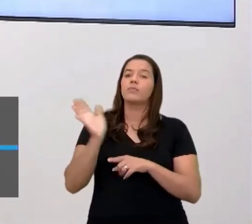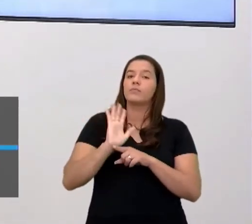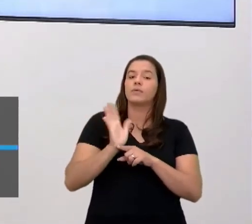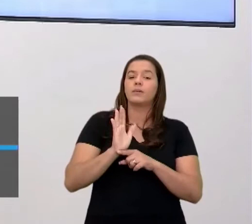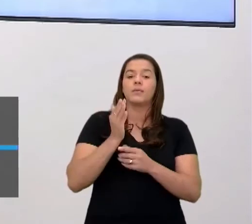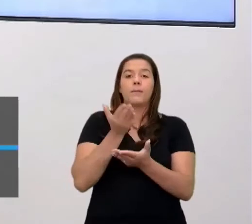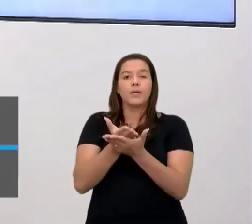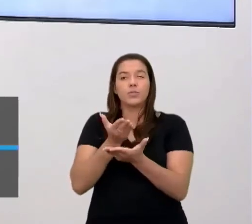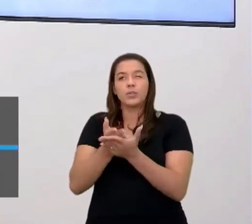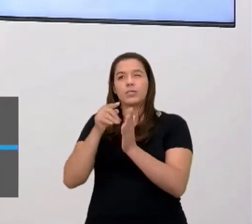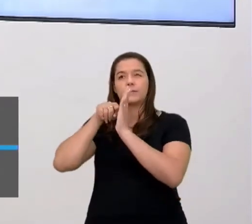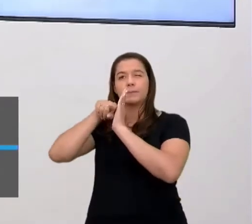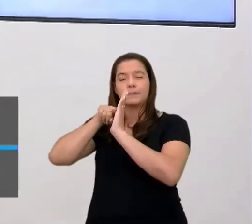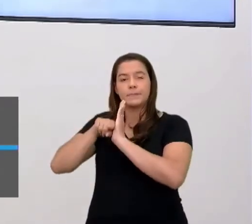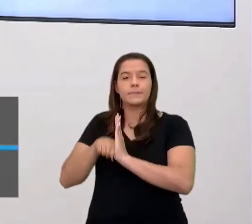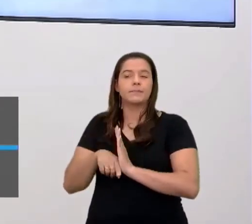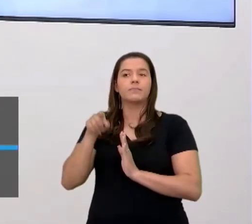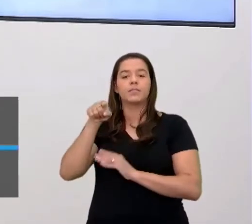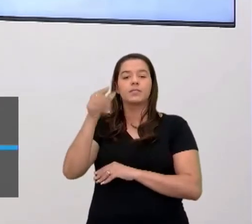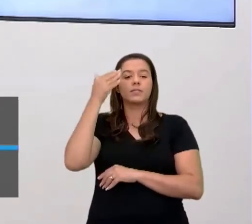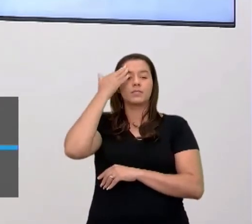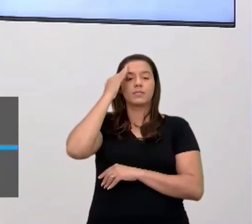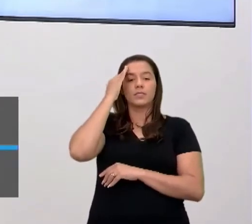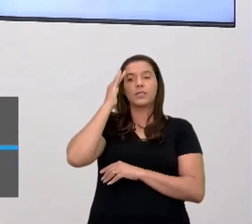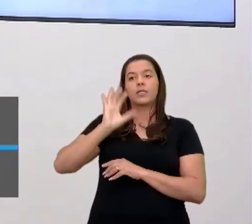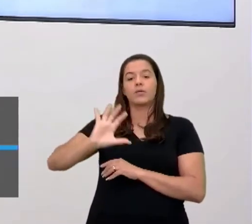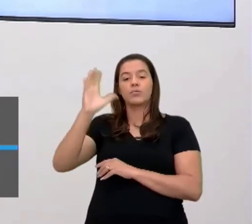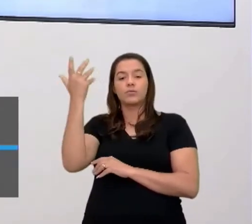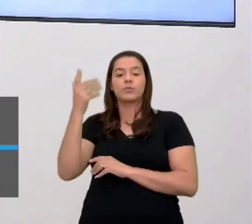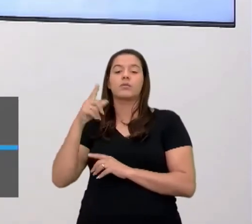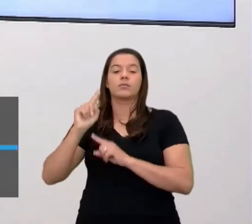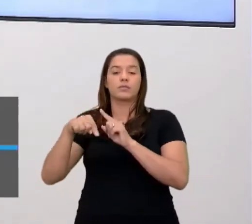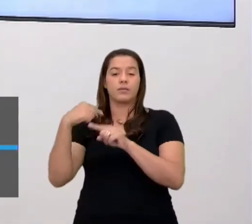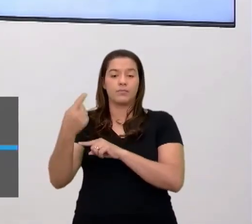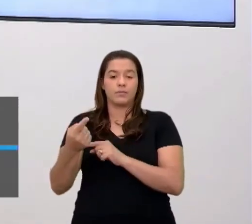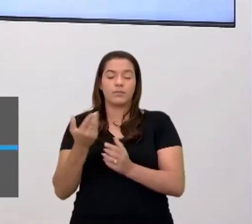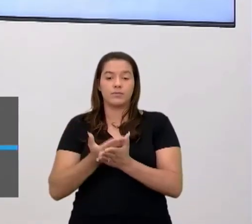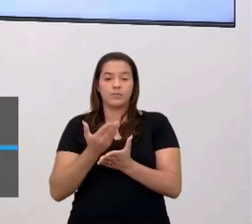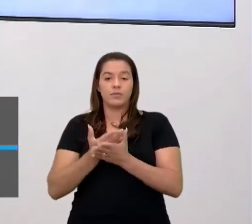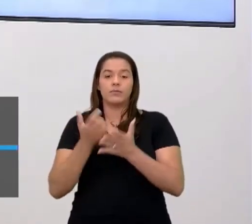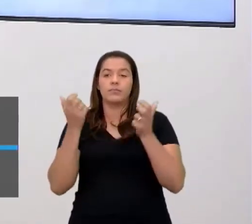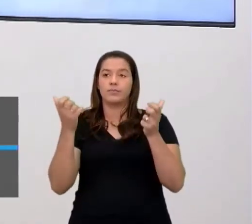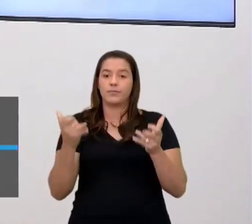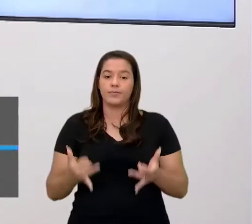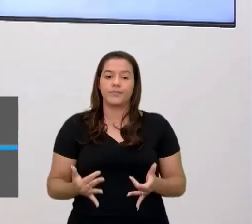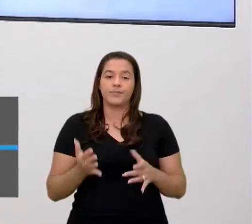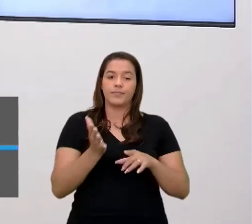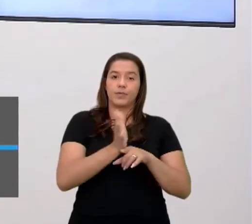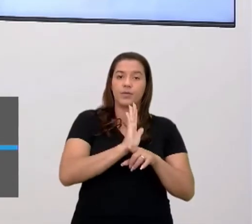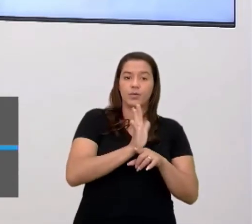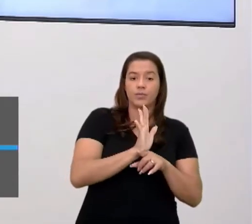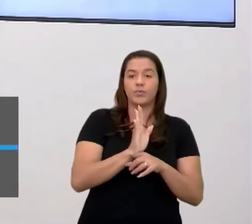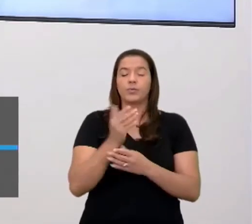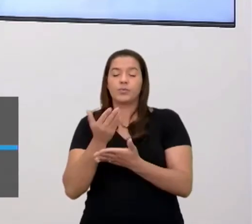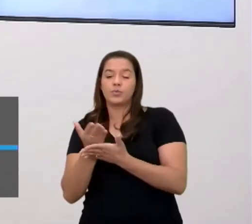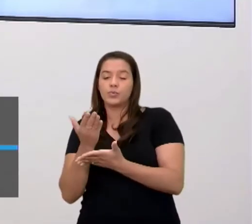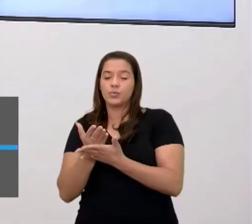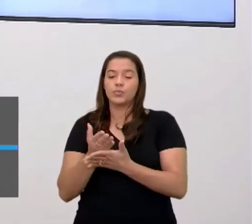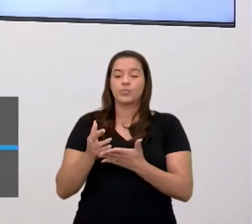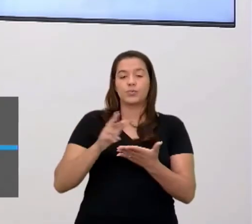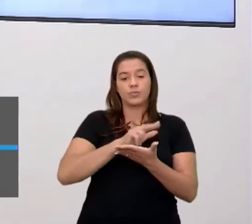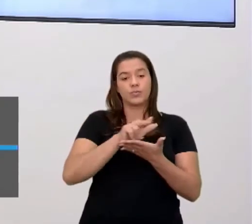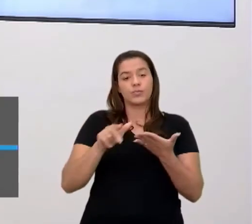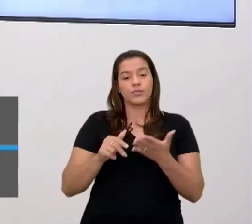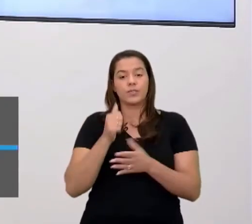para estudar mesmo, para chegar ali ao estudo de um caso tal que eu vou passar na próxima aula, tá? Eu vou falar de filme e estudo e metodologia